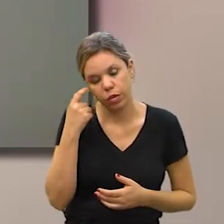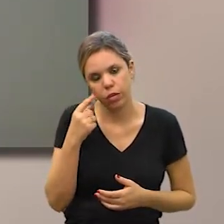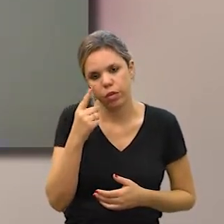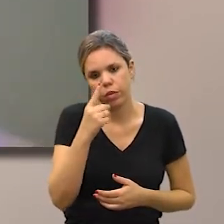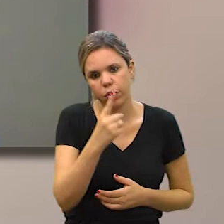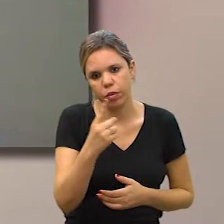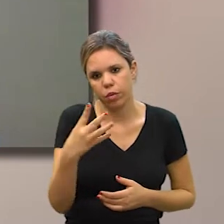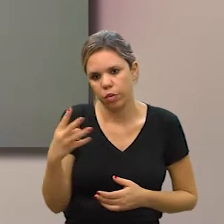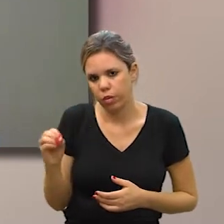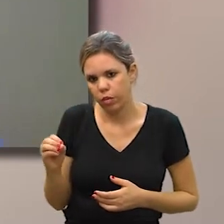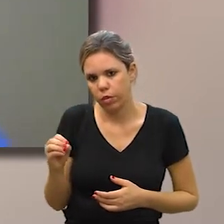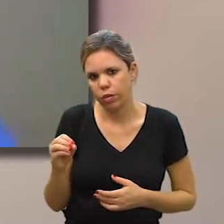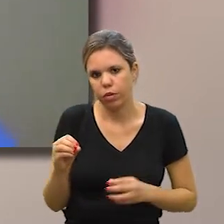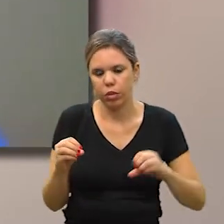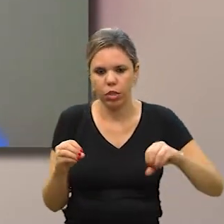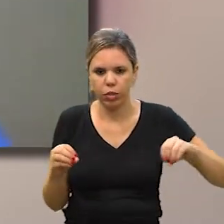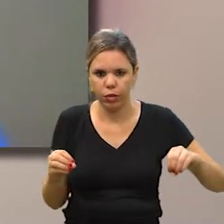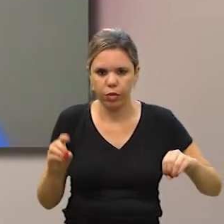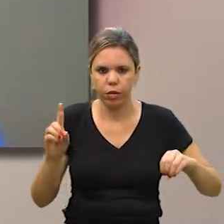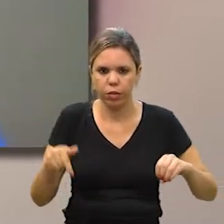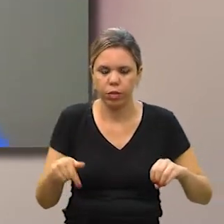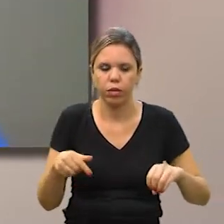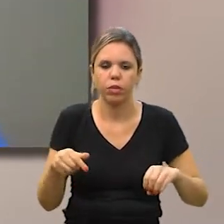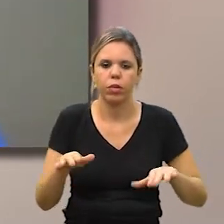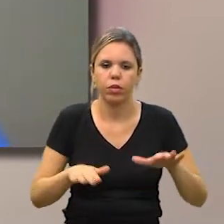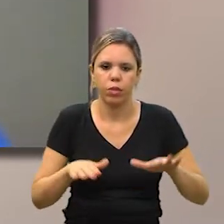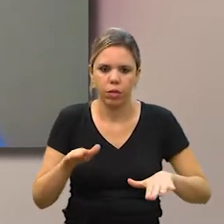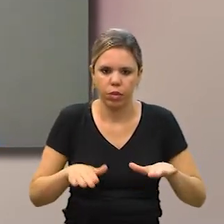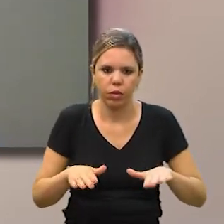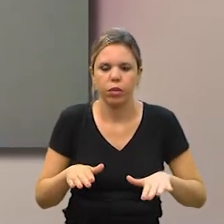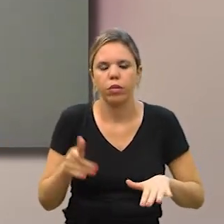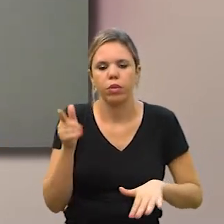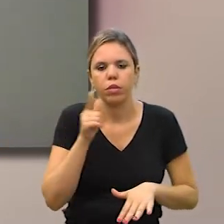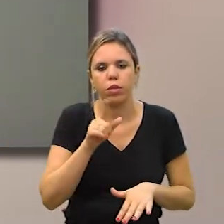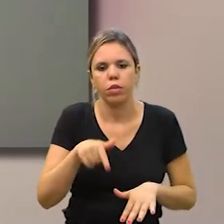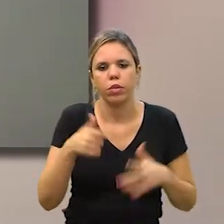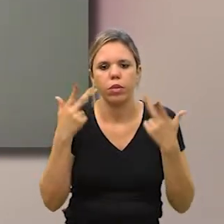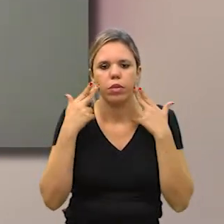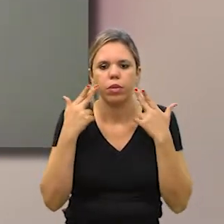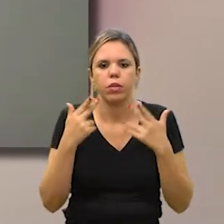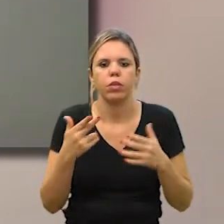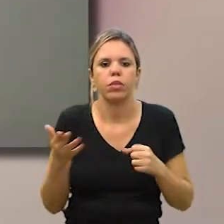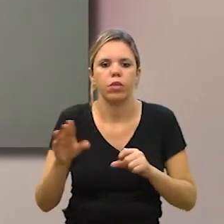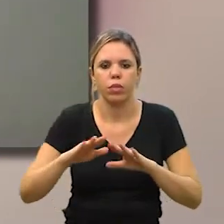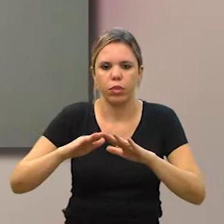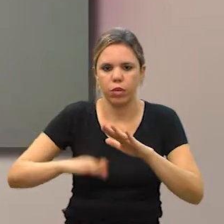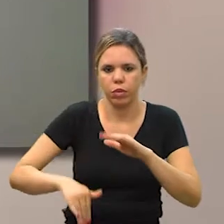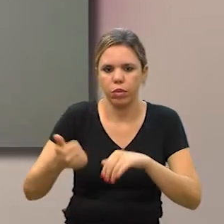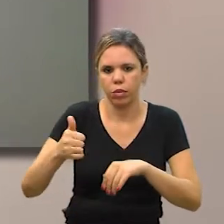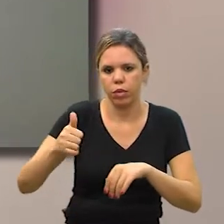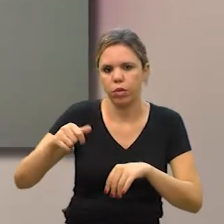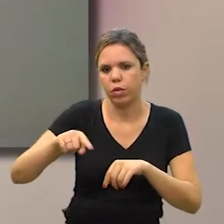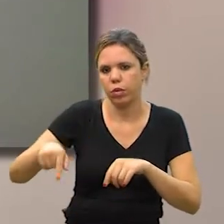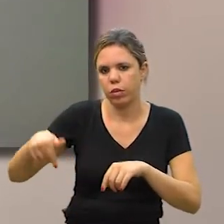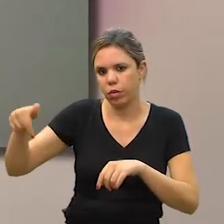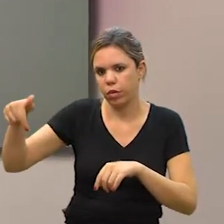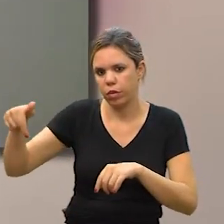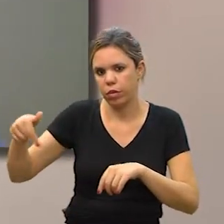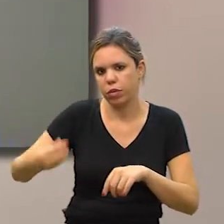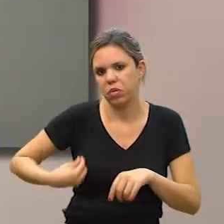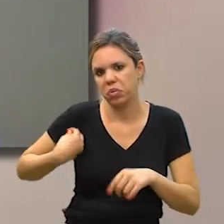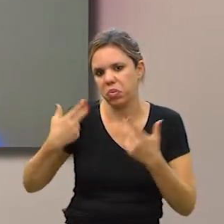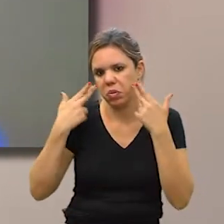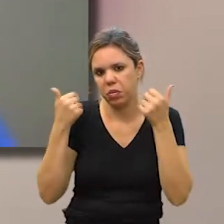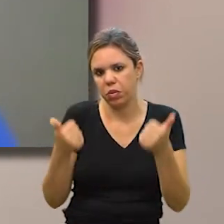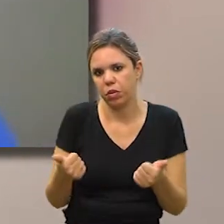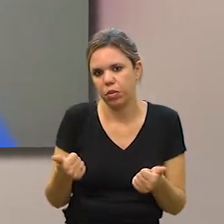dente 40 por 90 isso é a faixa que a gente considera normal a é de 11 por 7 você pode